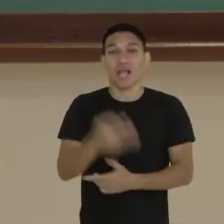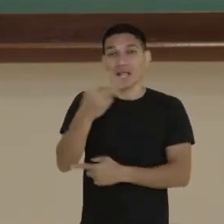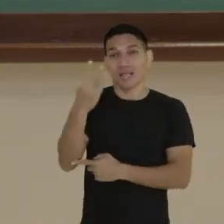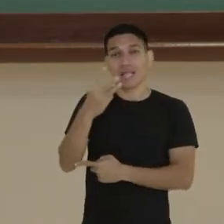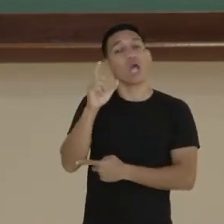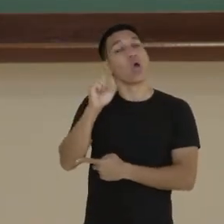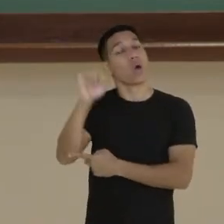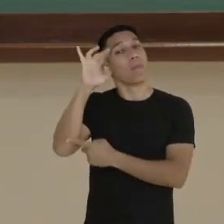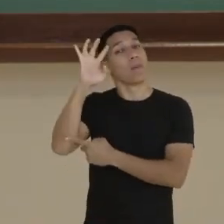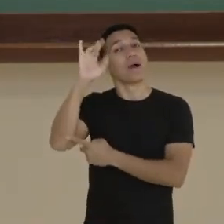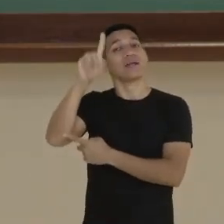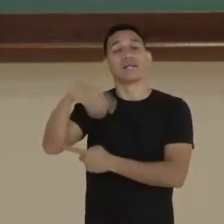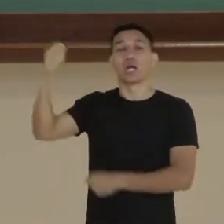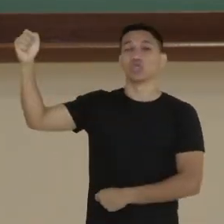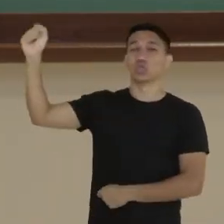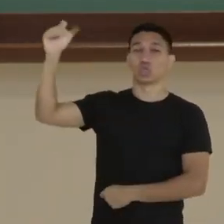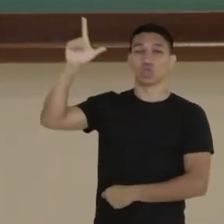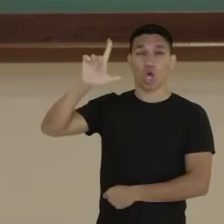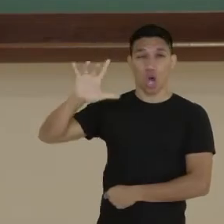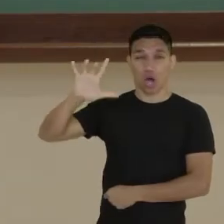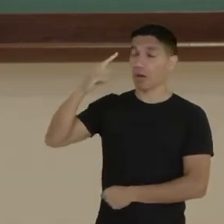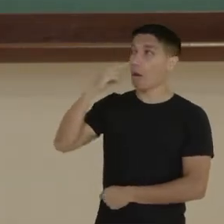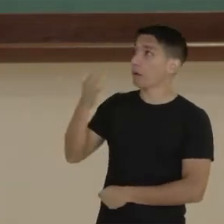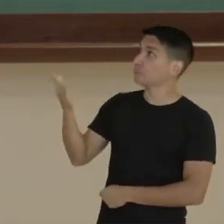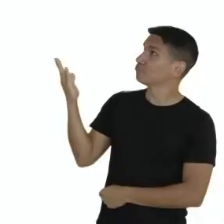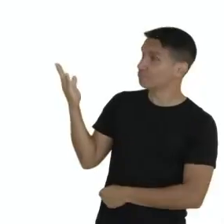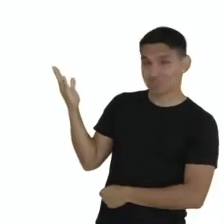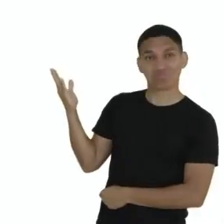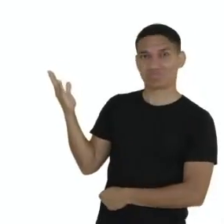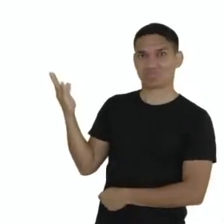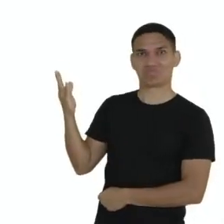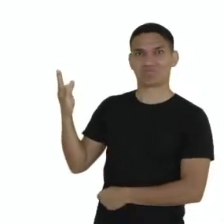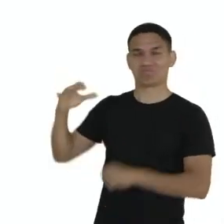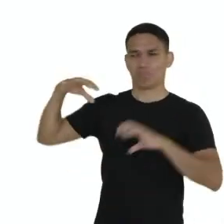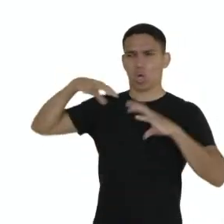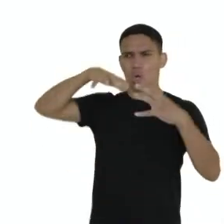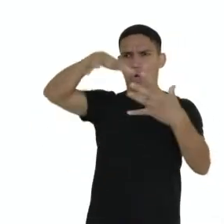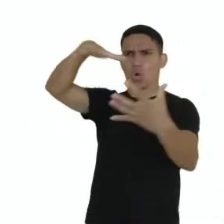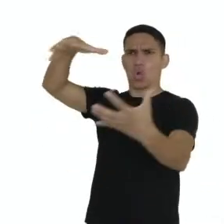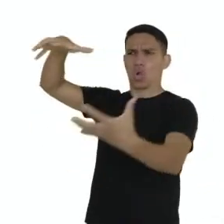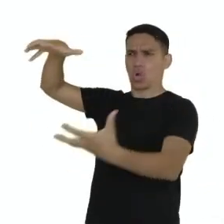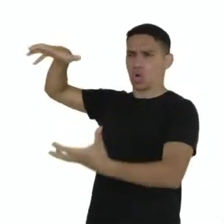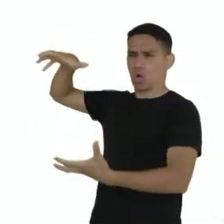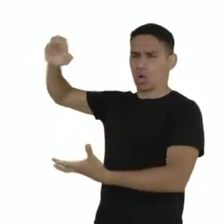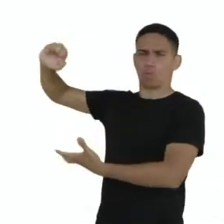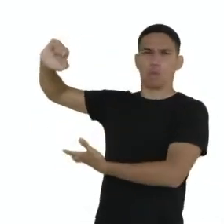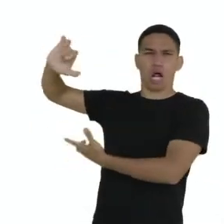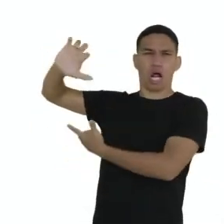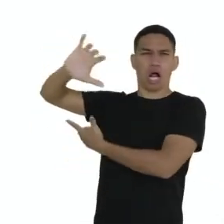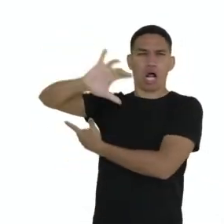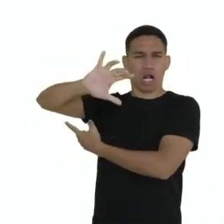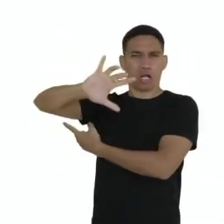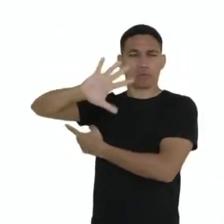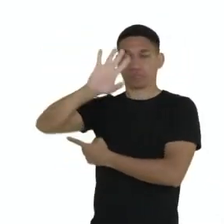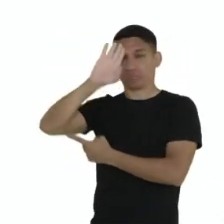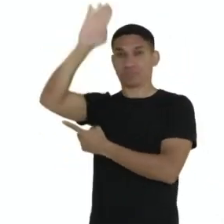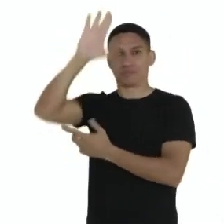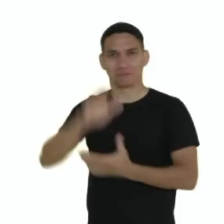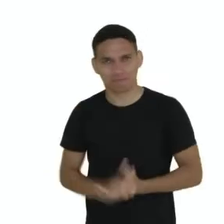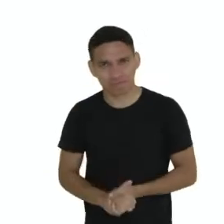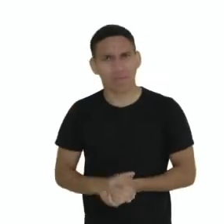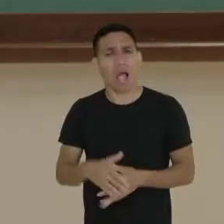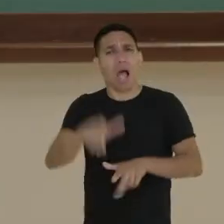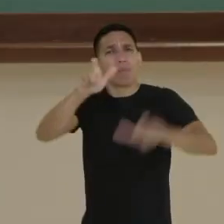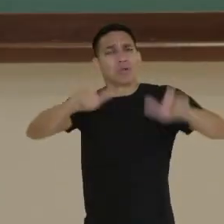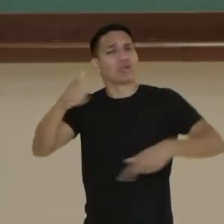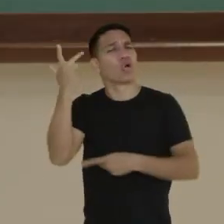lugar, vem o Sol, né? O nosso astro-rei, né? Em si. Então vejam, né? As pessoas elas associam